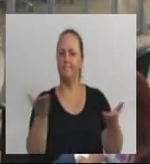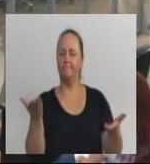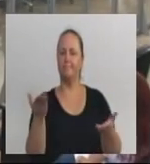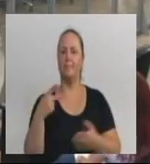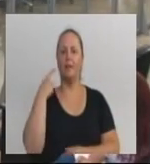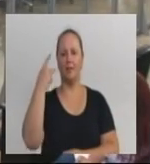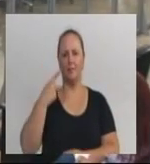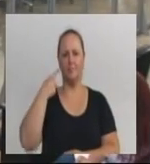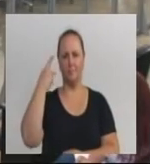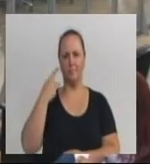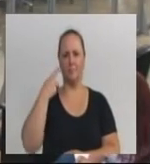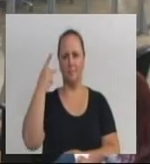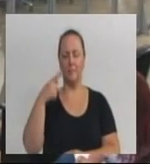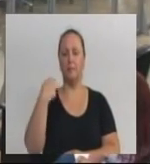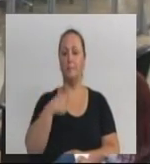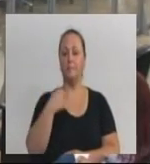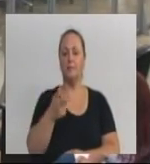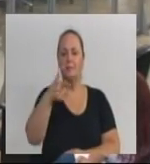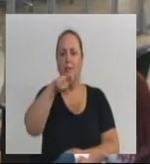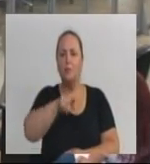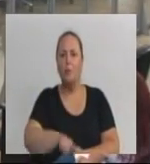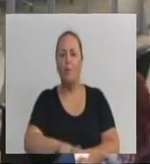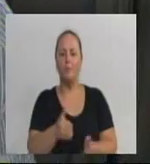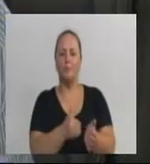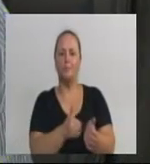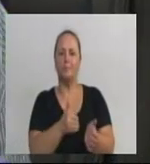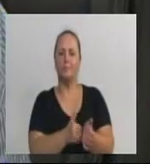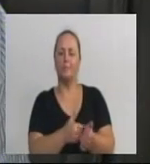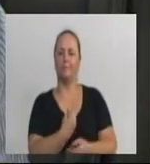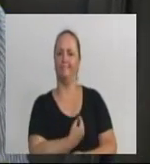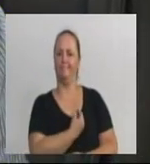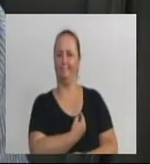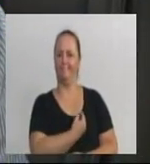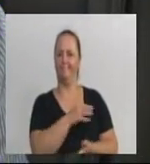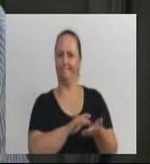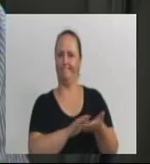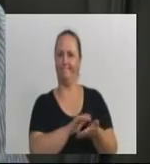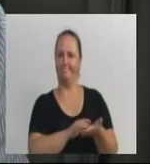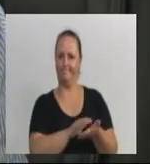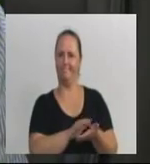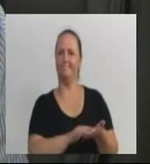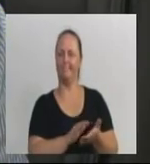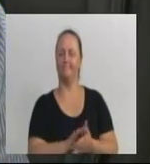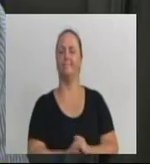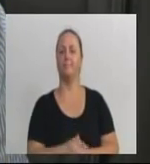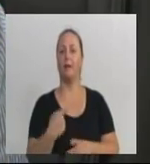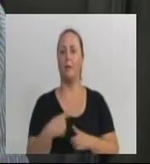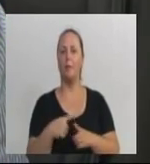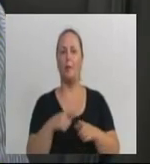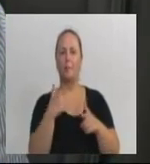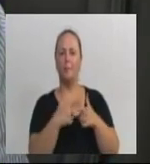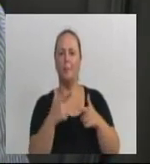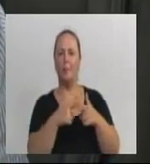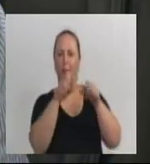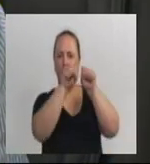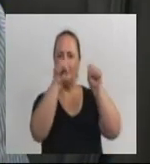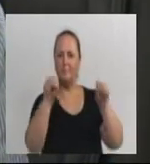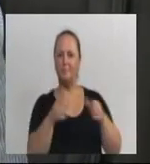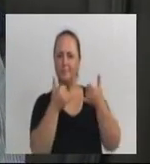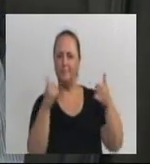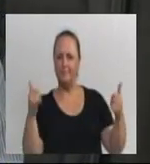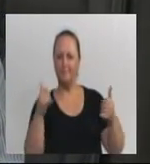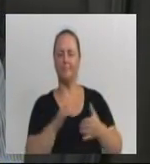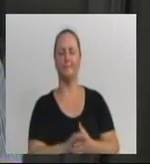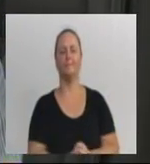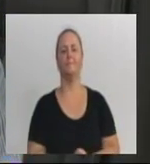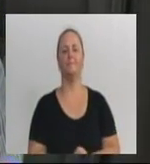do sistema, digitem suas presenças novamente no terminal. Vereador Marcos da Rosa, Vossa Excelência